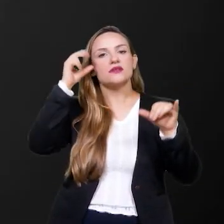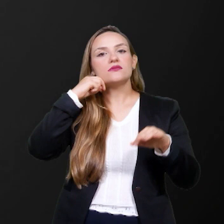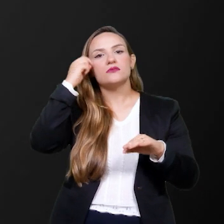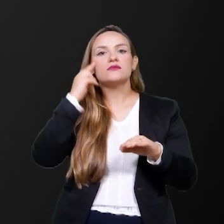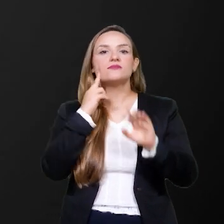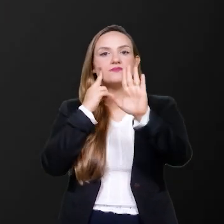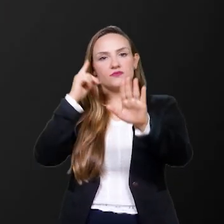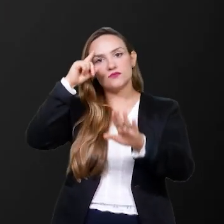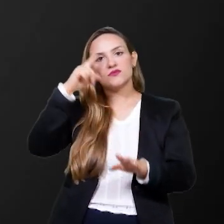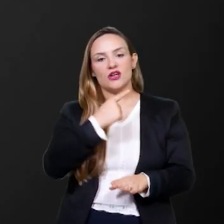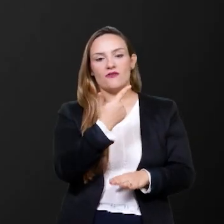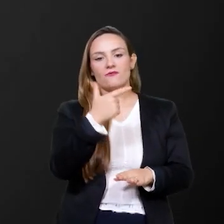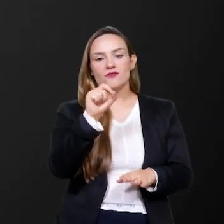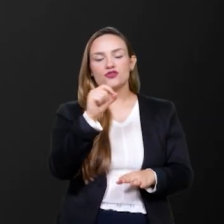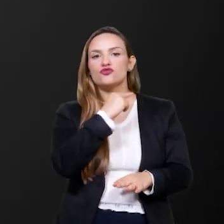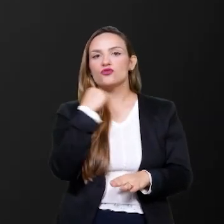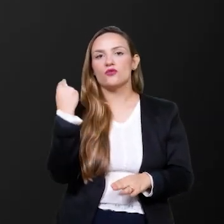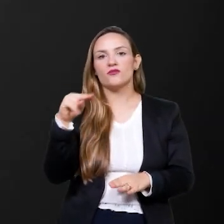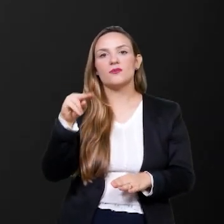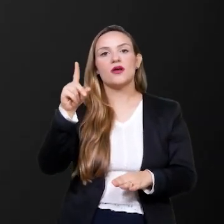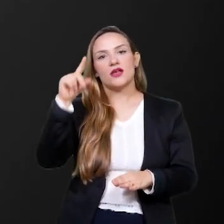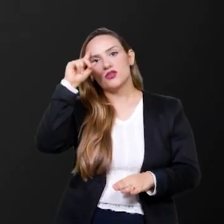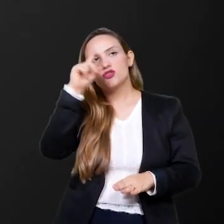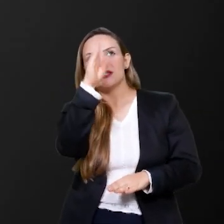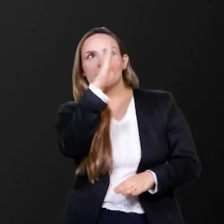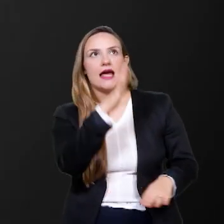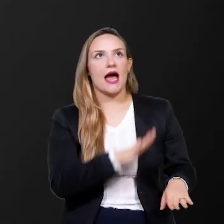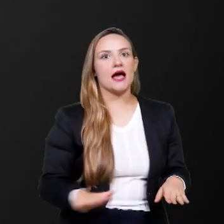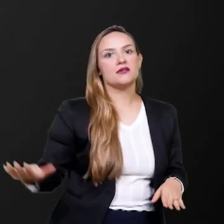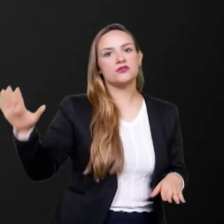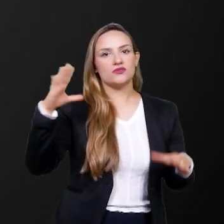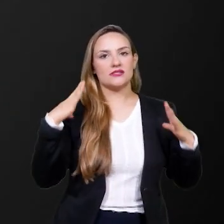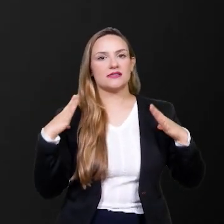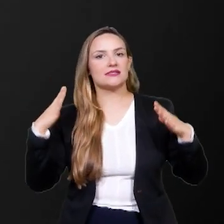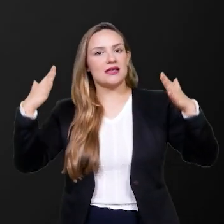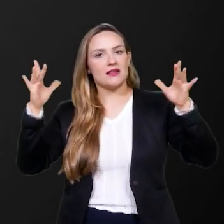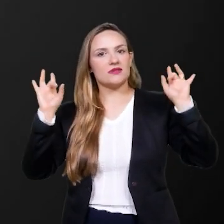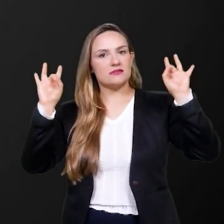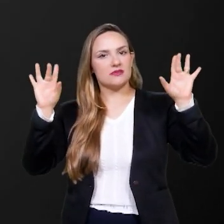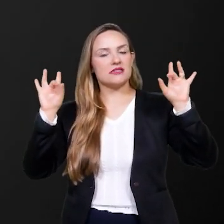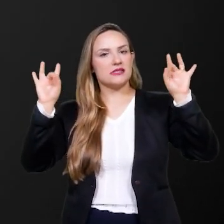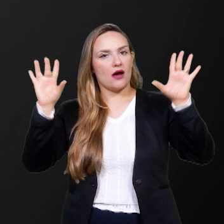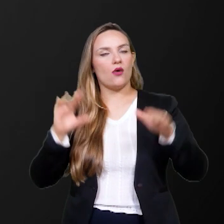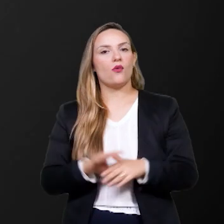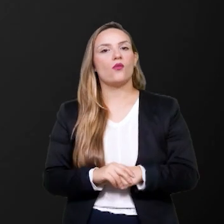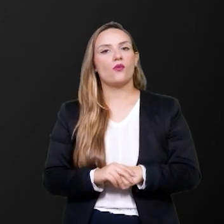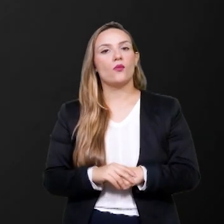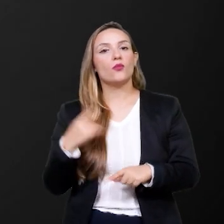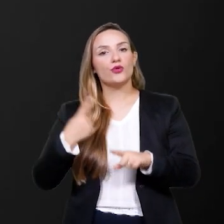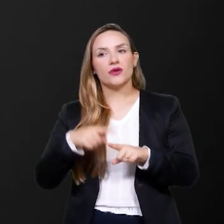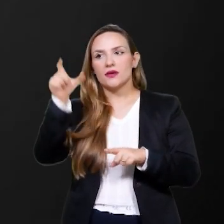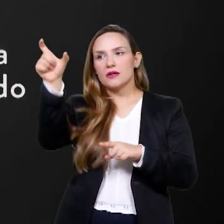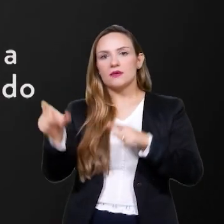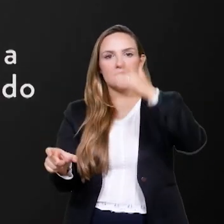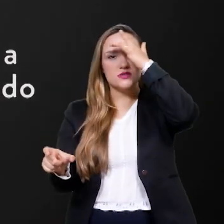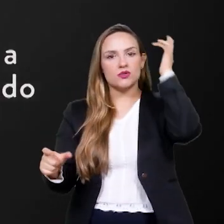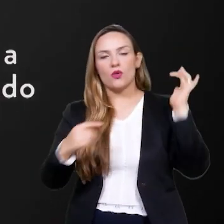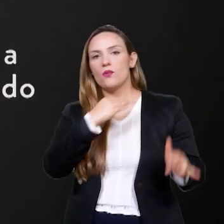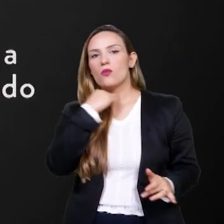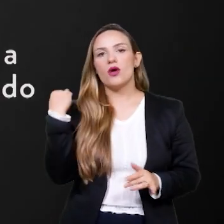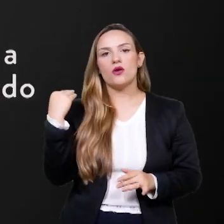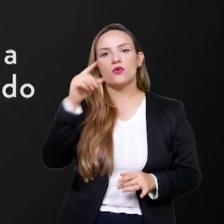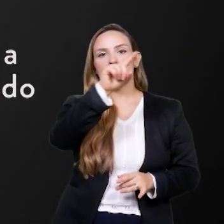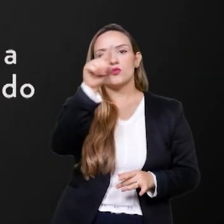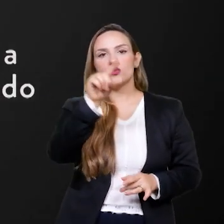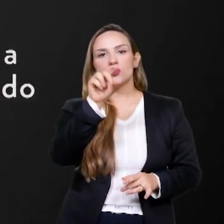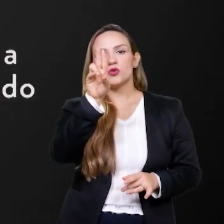consciência negra. Dia 20 de novembro é o Dia Nacional, que celebra justamente a morte do Zumbi